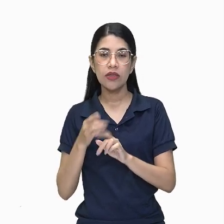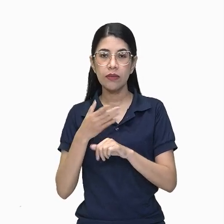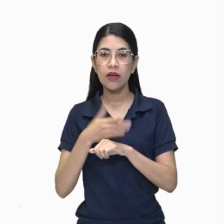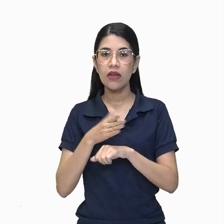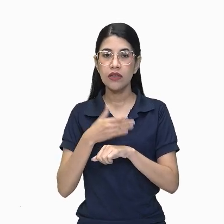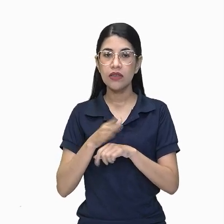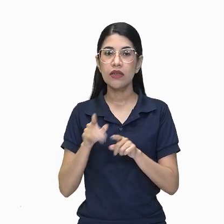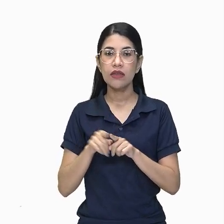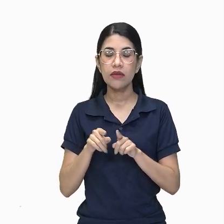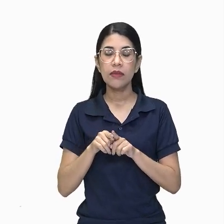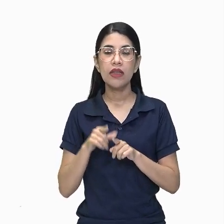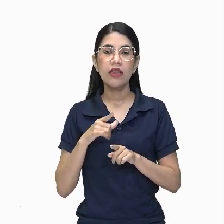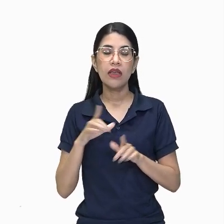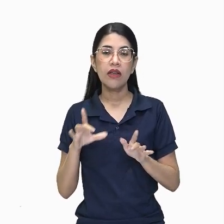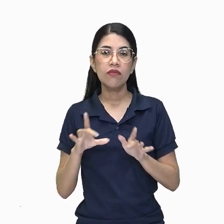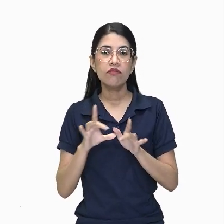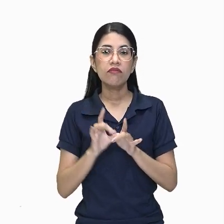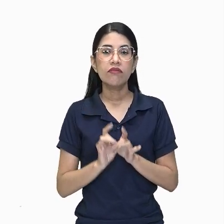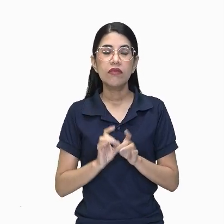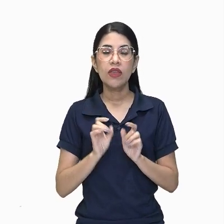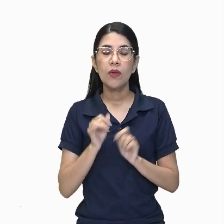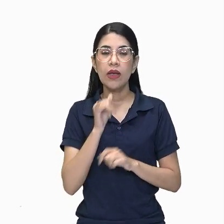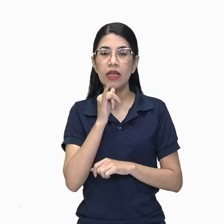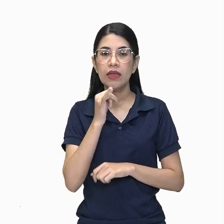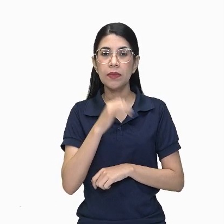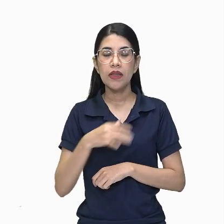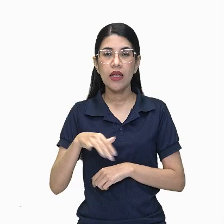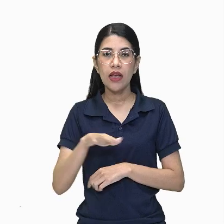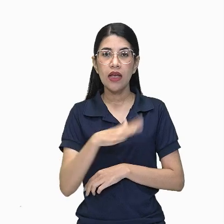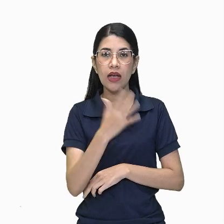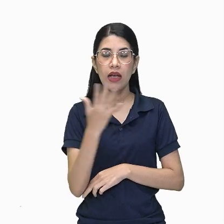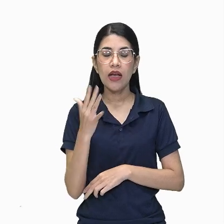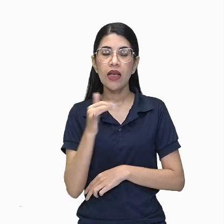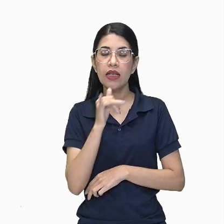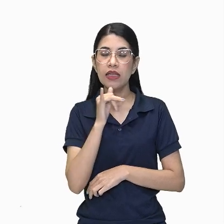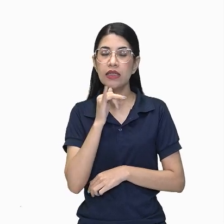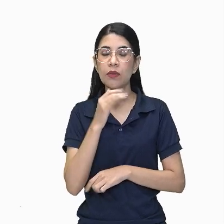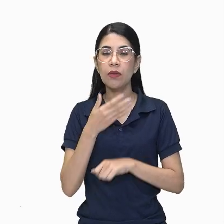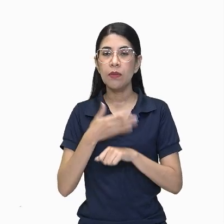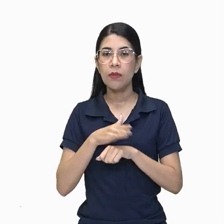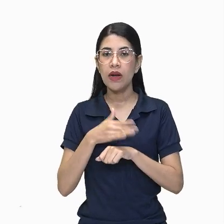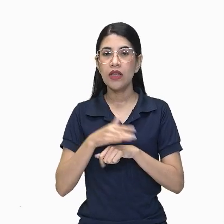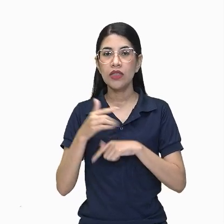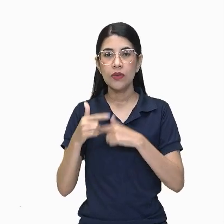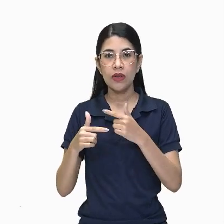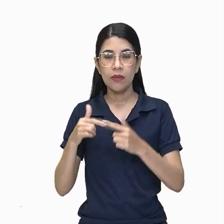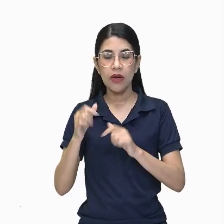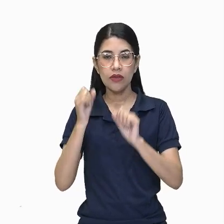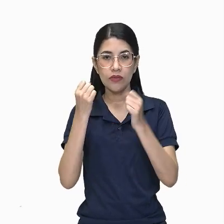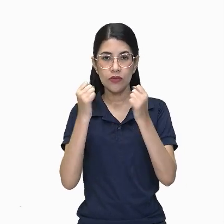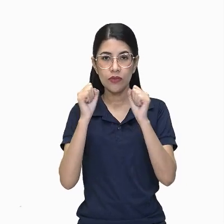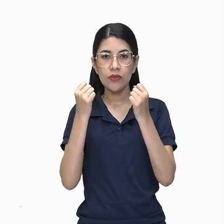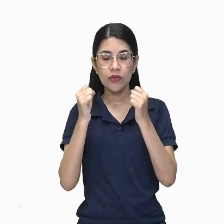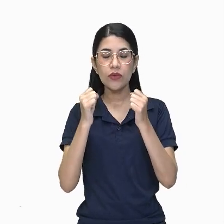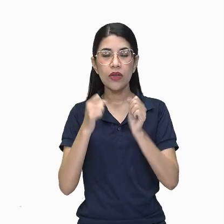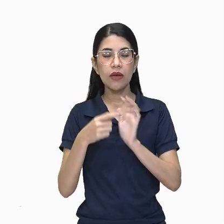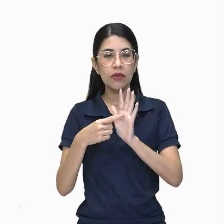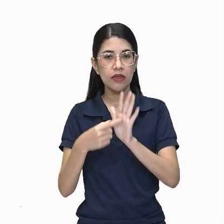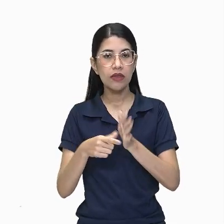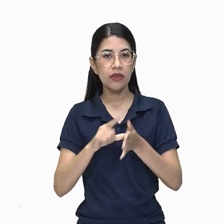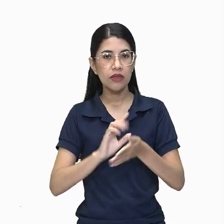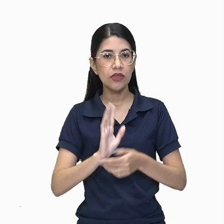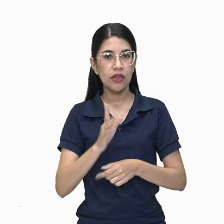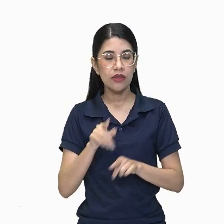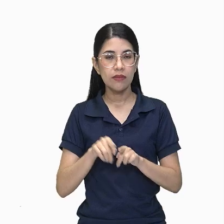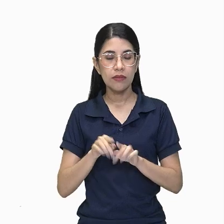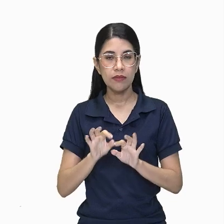ou também atreladas a situações ambientais determinadas, como a ginástica laboral, que a gente já deu o exemplo aqui para vocês,